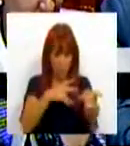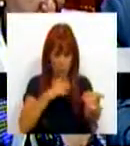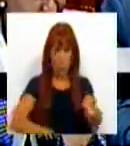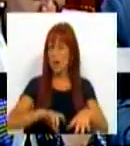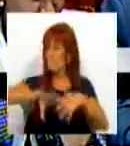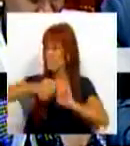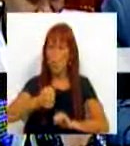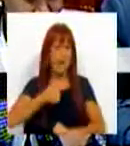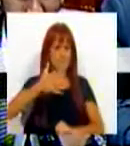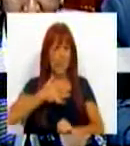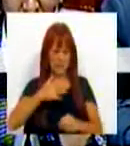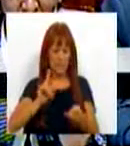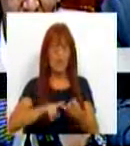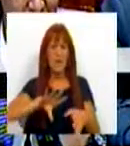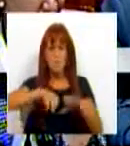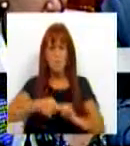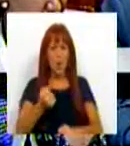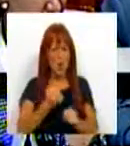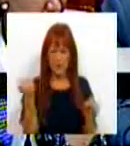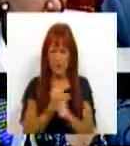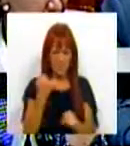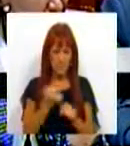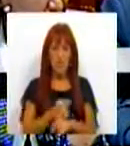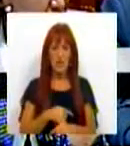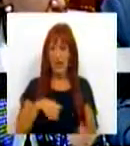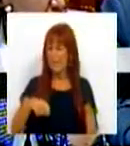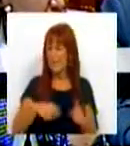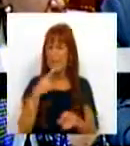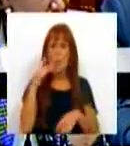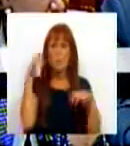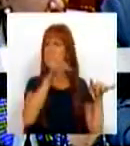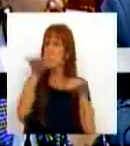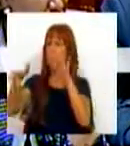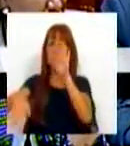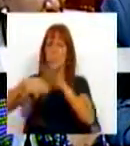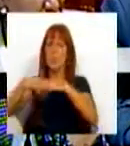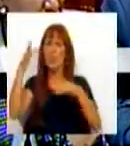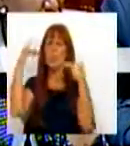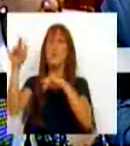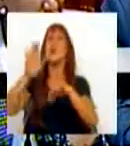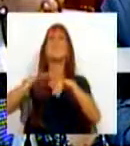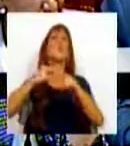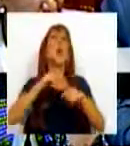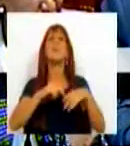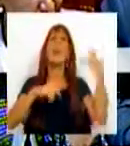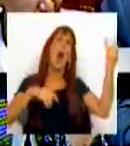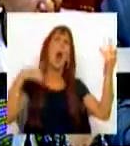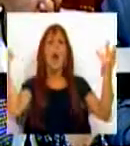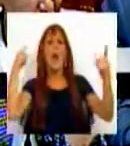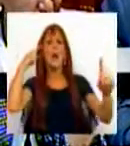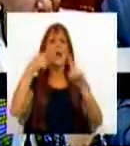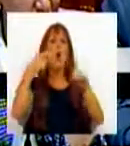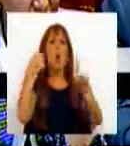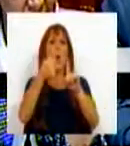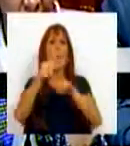deu cabo das empresas, deu cabo do emprego, provocou a imigração, em nome do alfa e do ômega, que era o combate ao